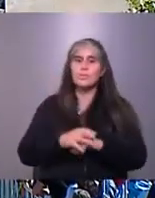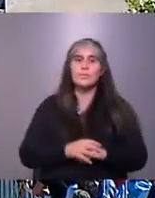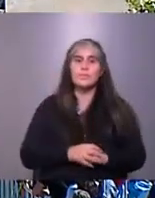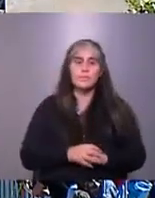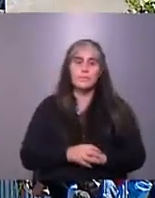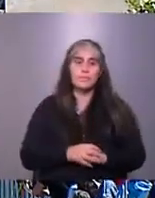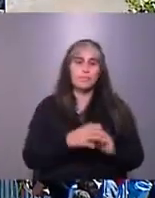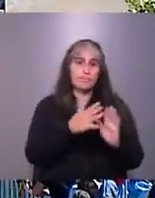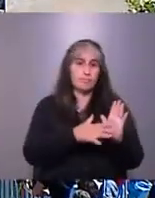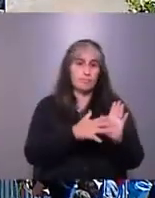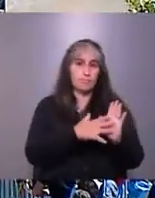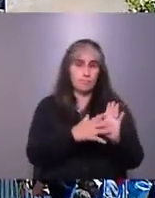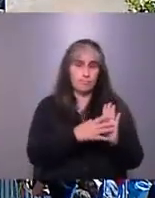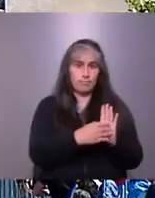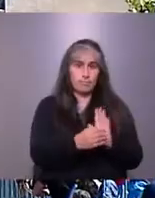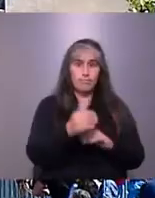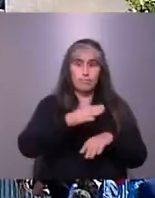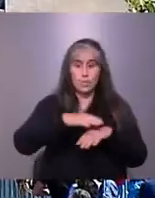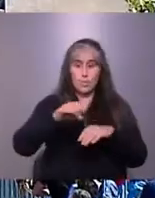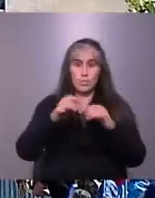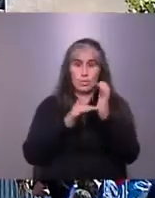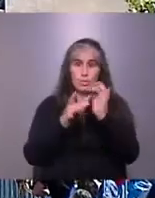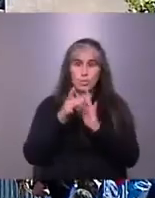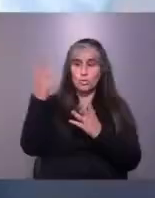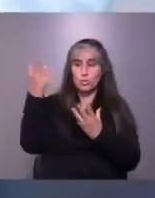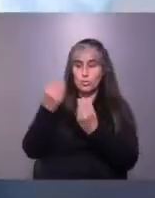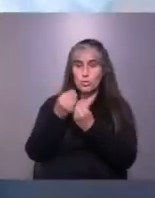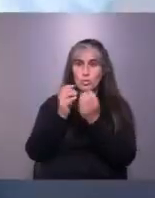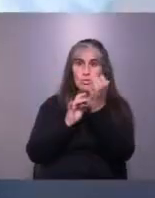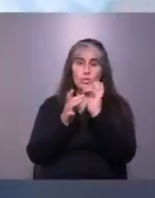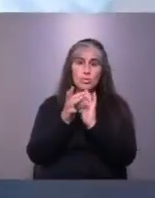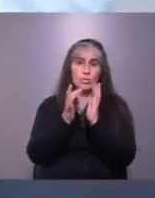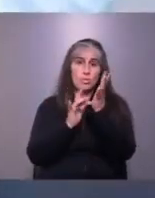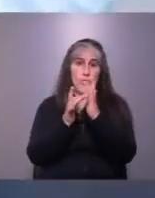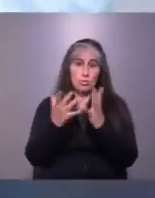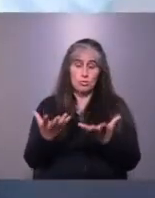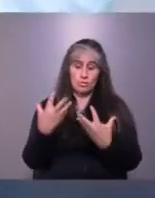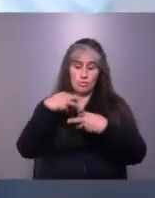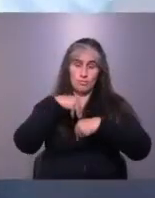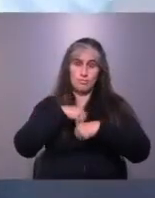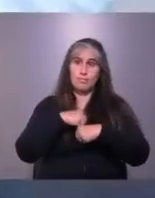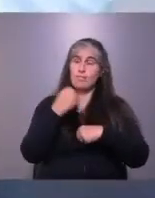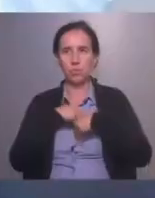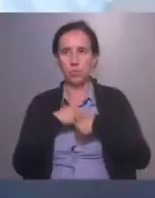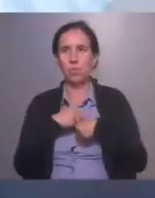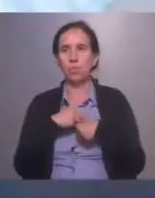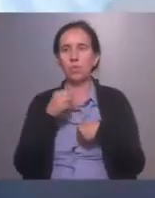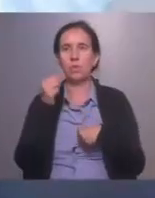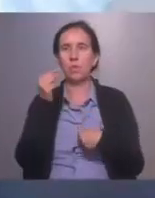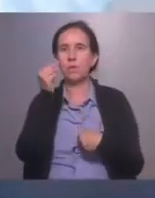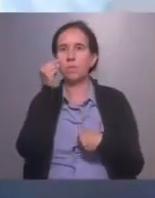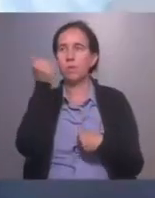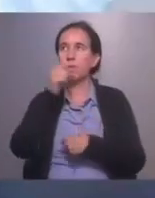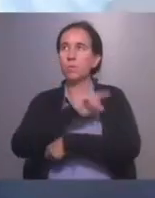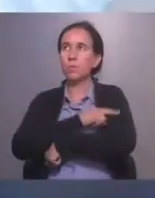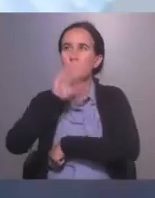Por Cristo, con Cristo, en Cristo, a vos, Deus Pai Todo-Poderoso,